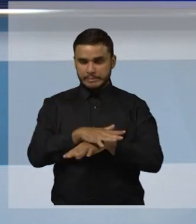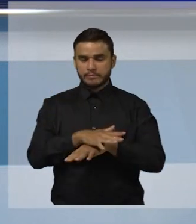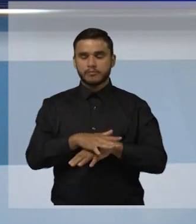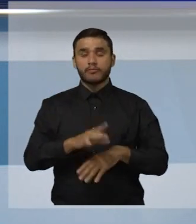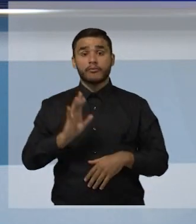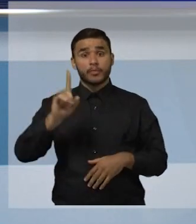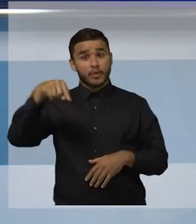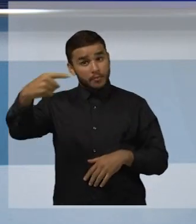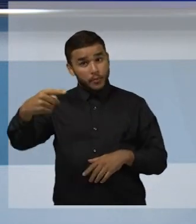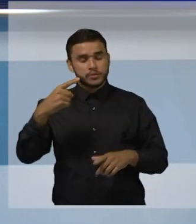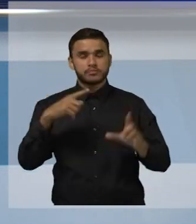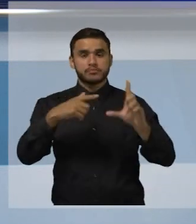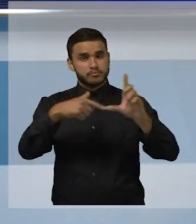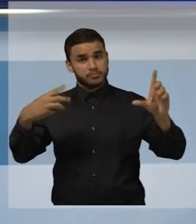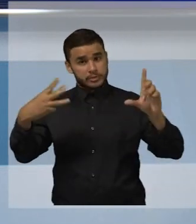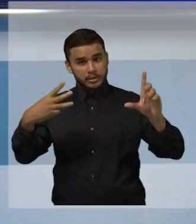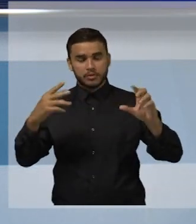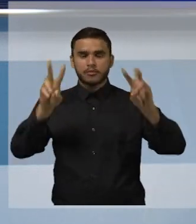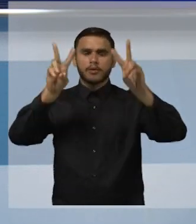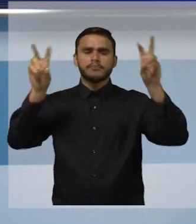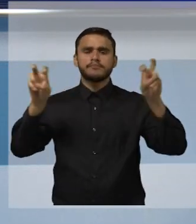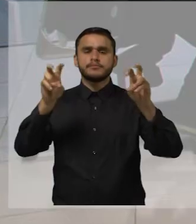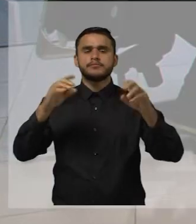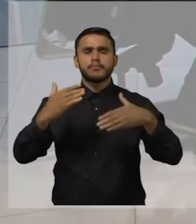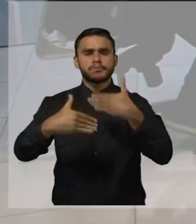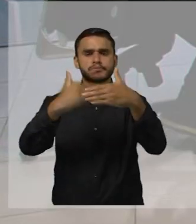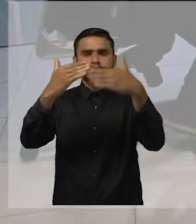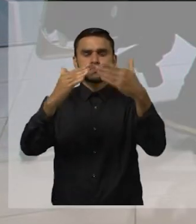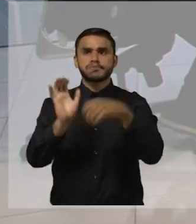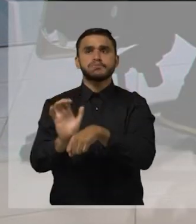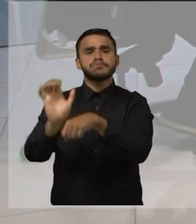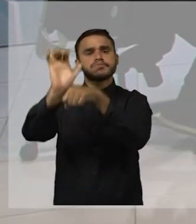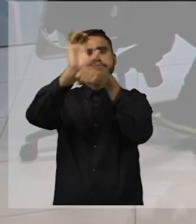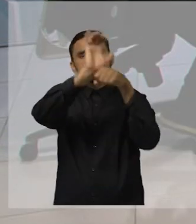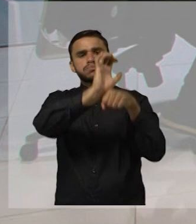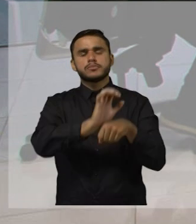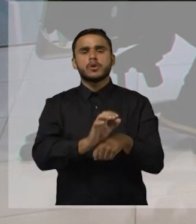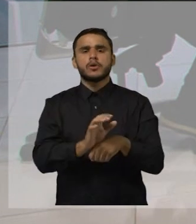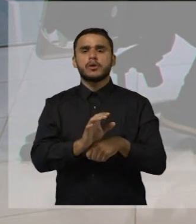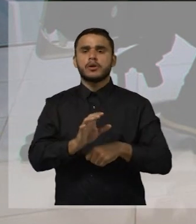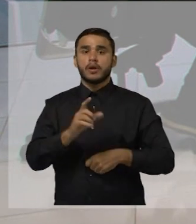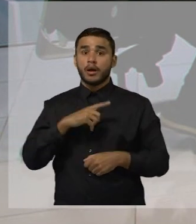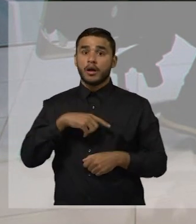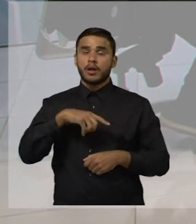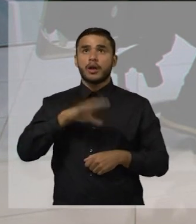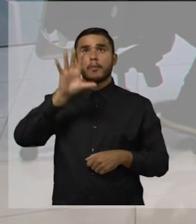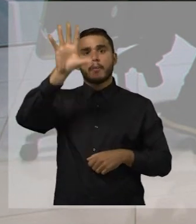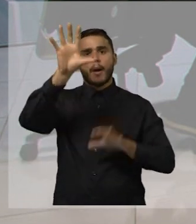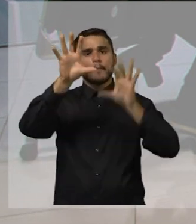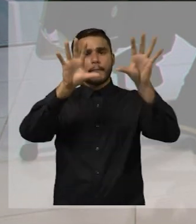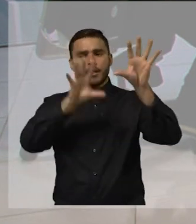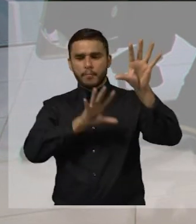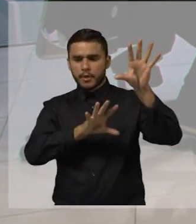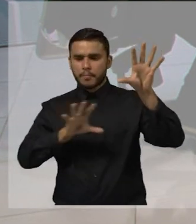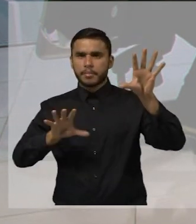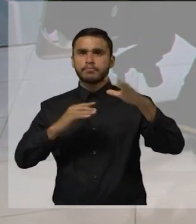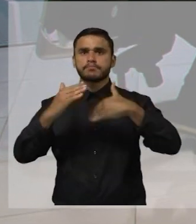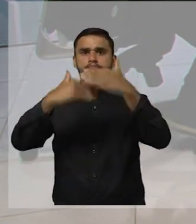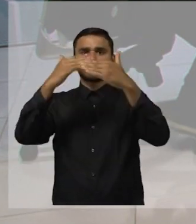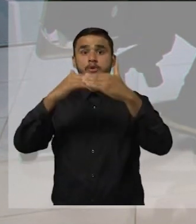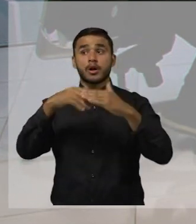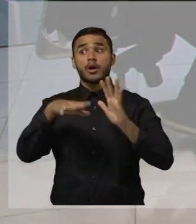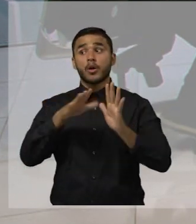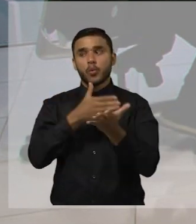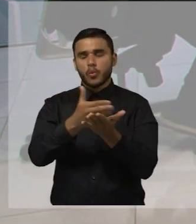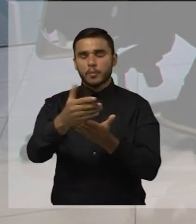encerrar esse bloco. E no terceiro bloco, eu quero colocar exatamente isso, o desenvolvimento regional, a partir